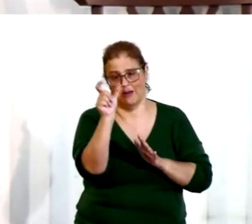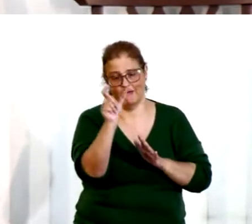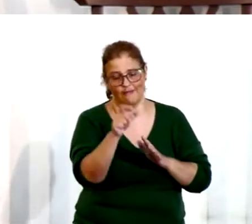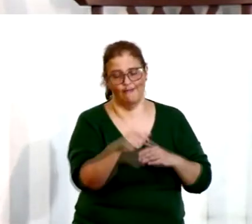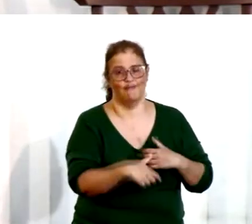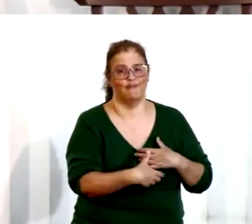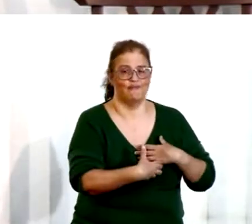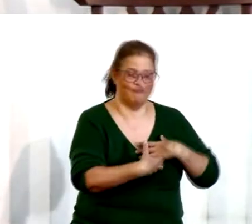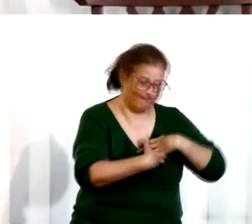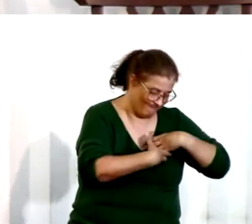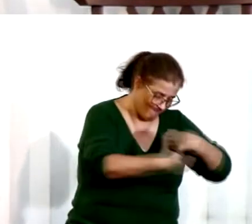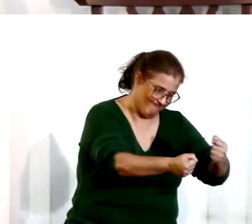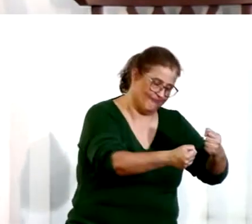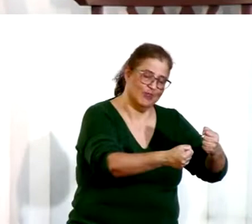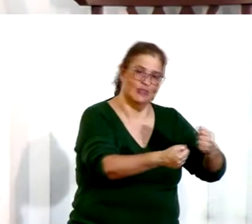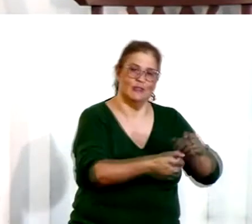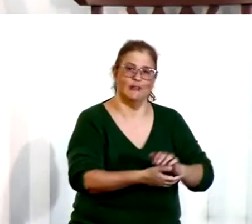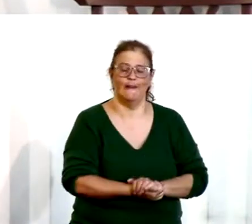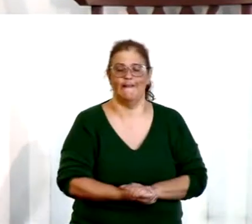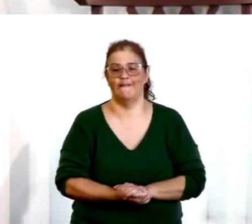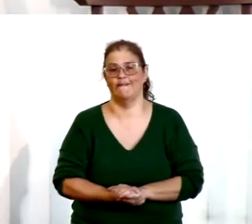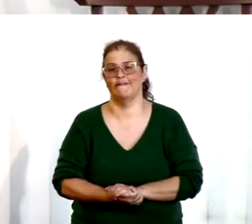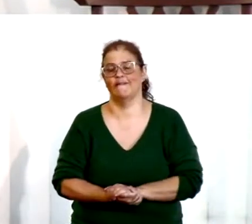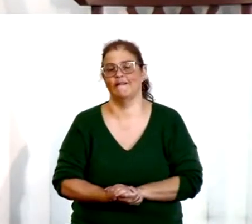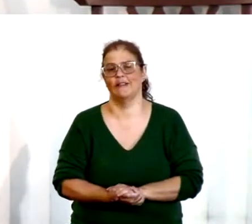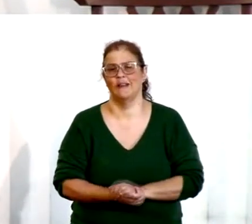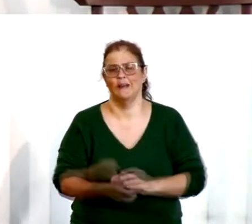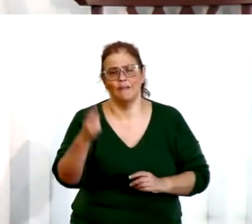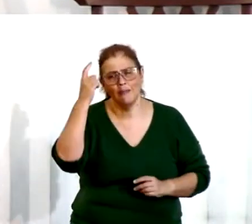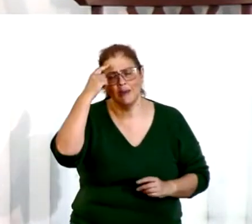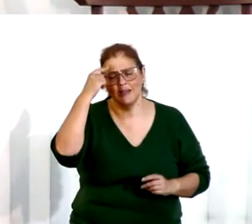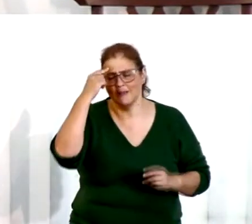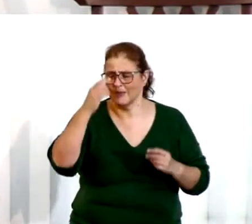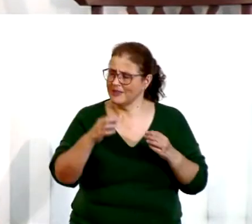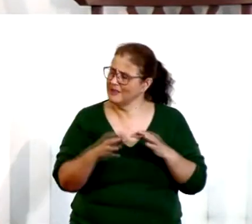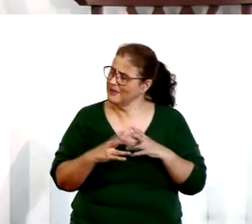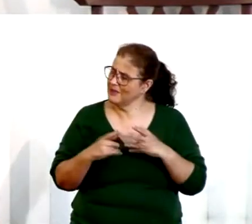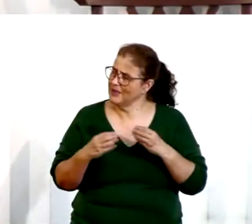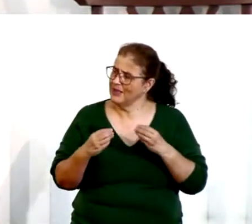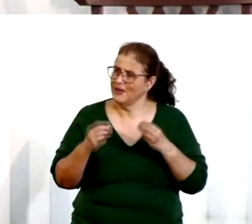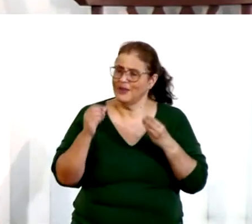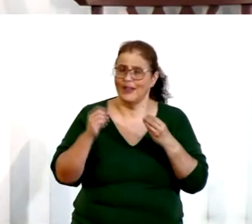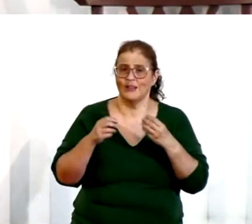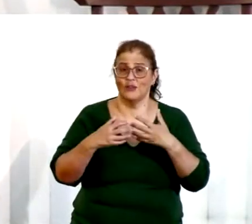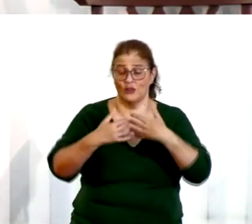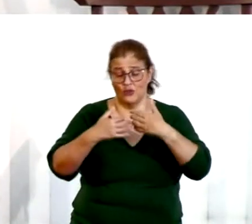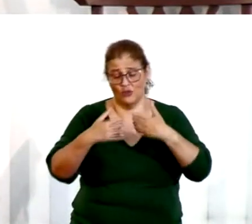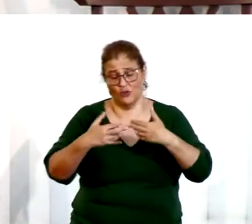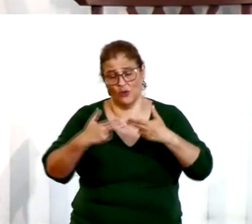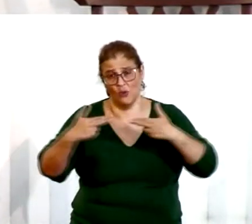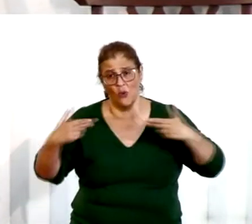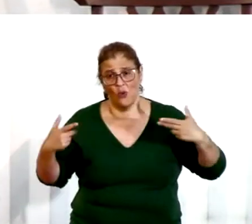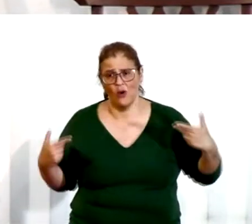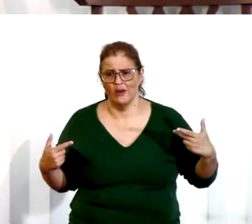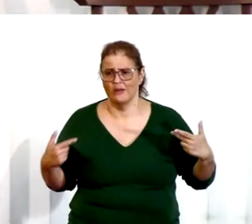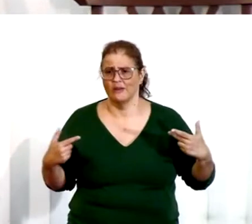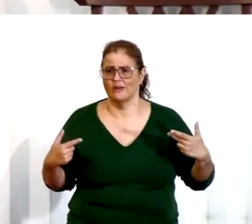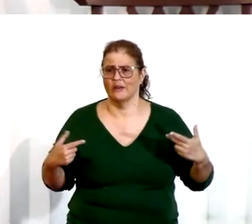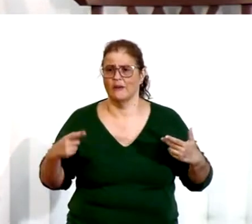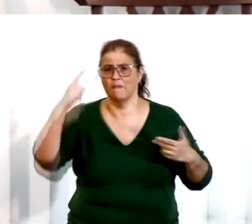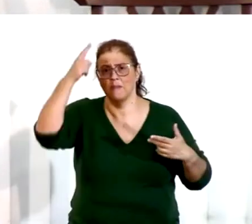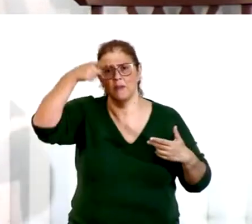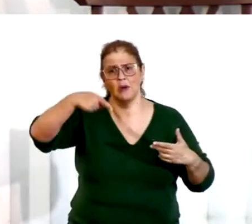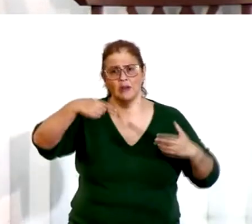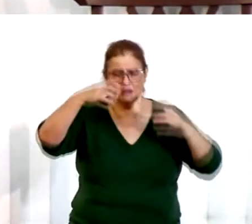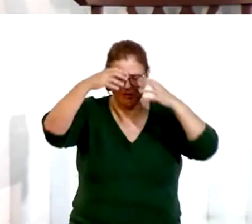Pensemos o que são aqueles que dominam a nossa mente. Pensemos juntos o que nós temos